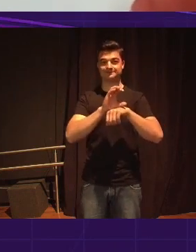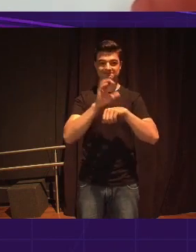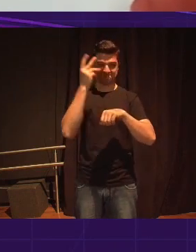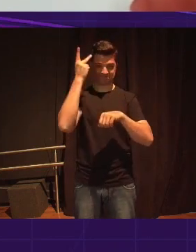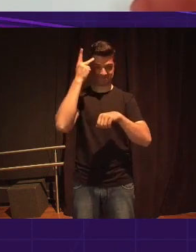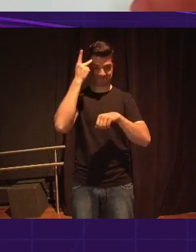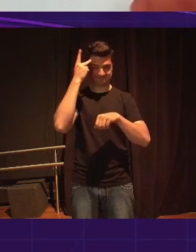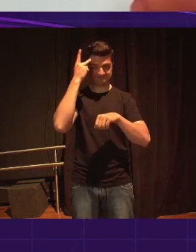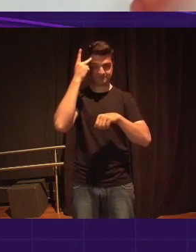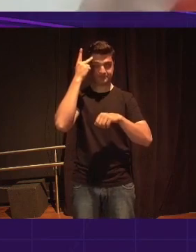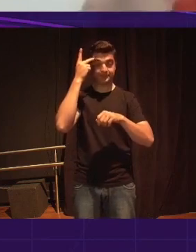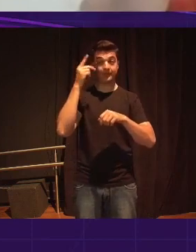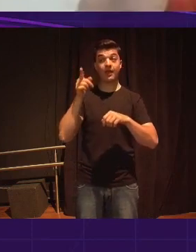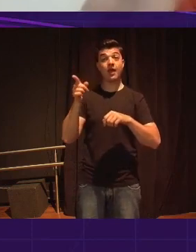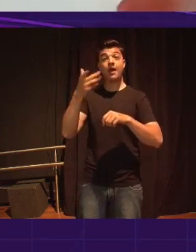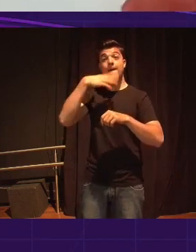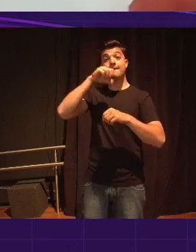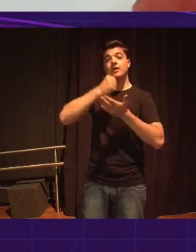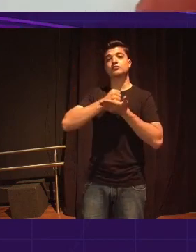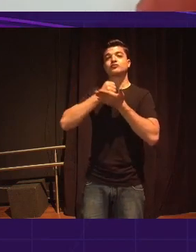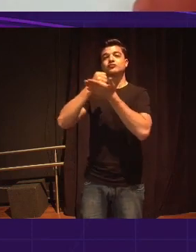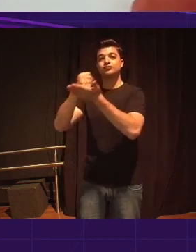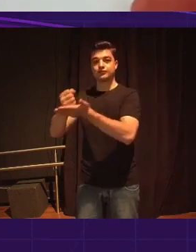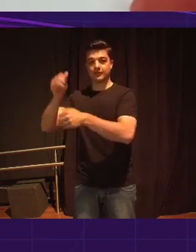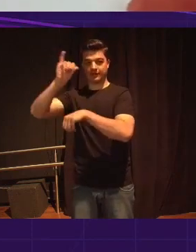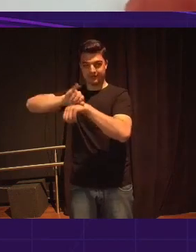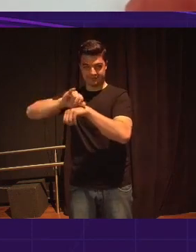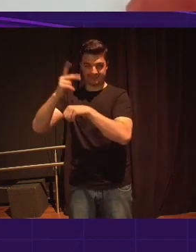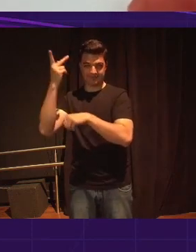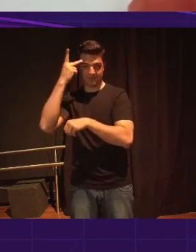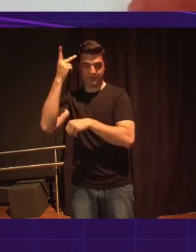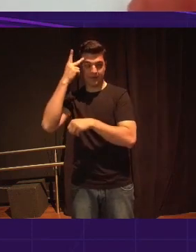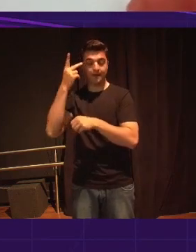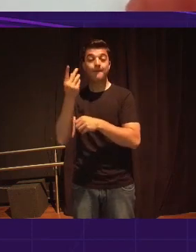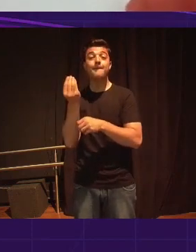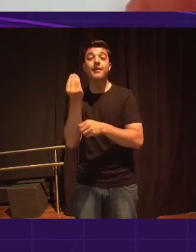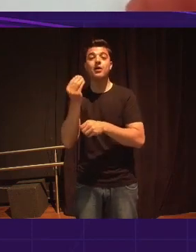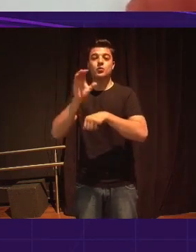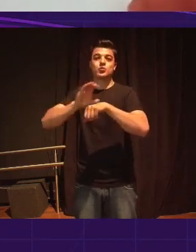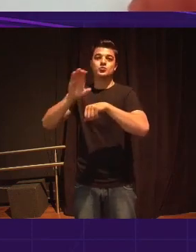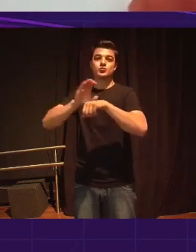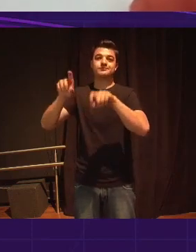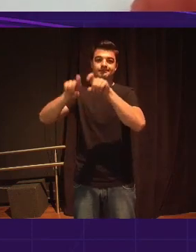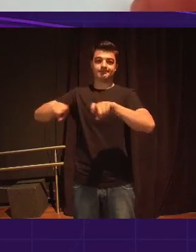famosos cursinhos de computação, né? E eu comecei a